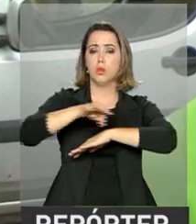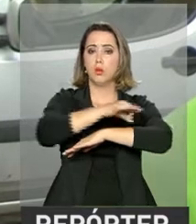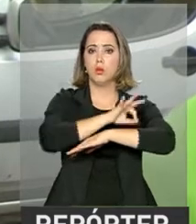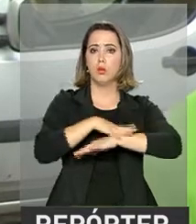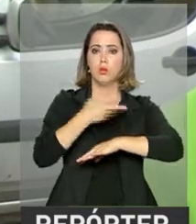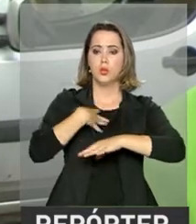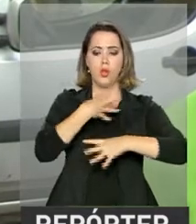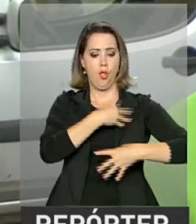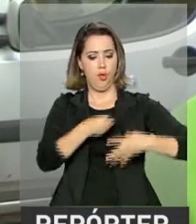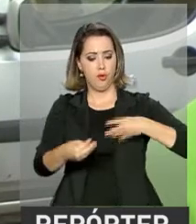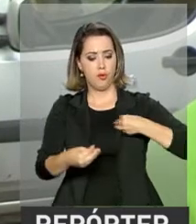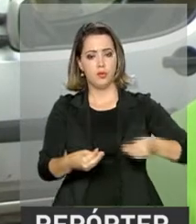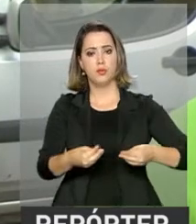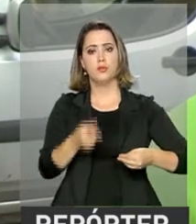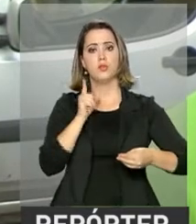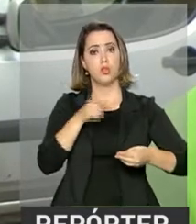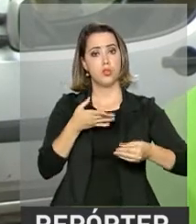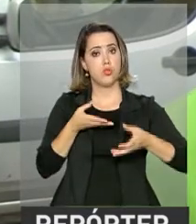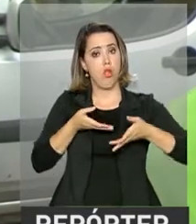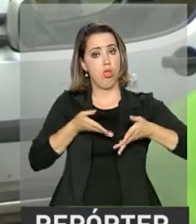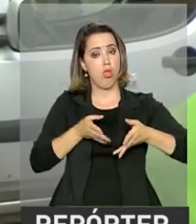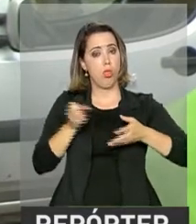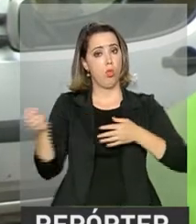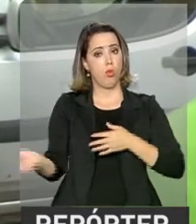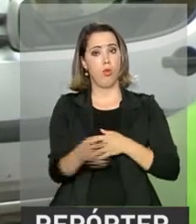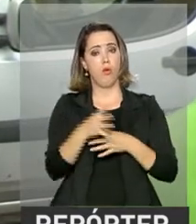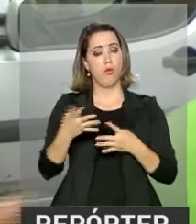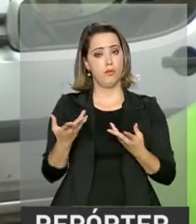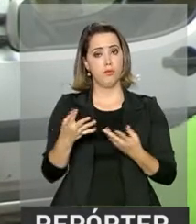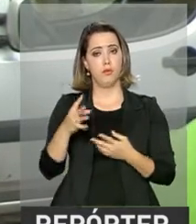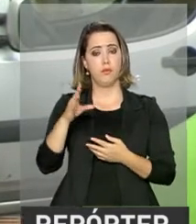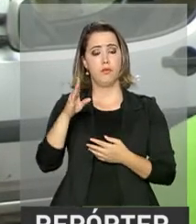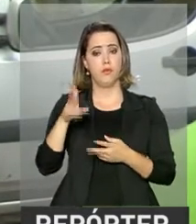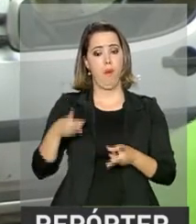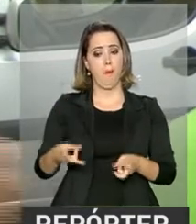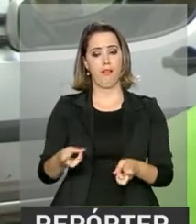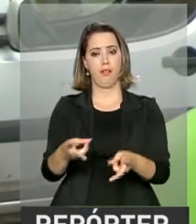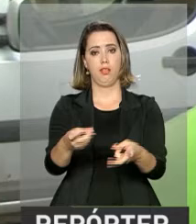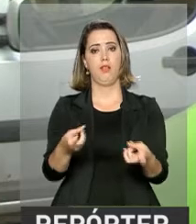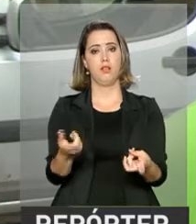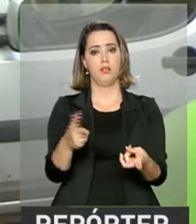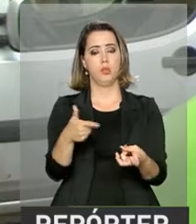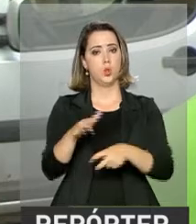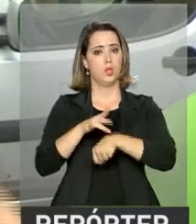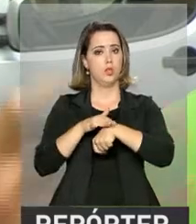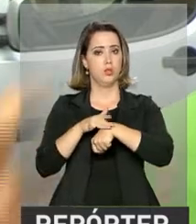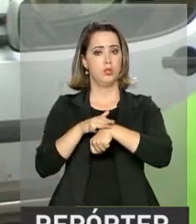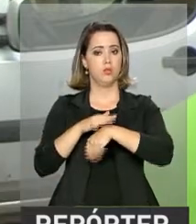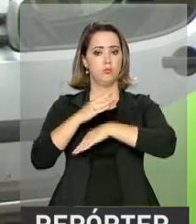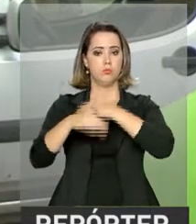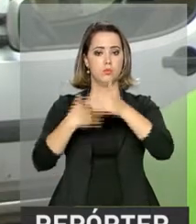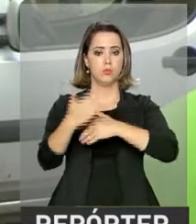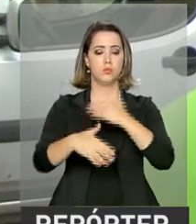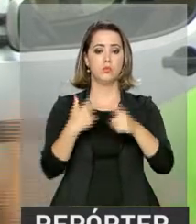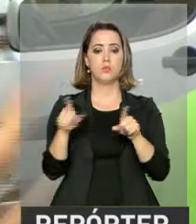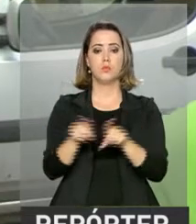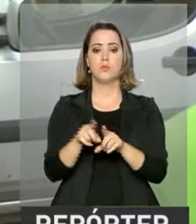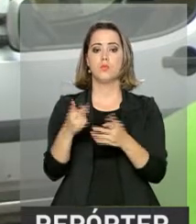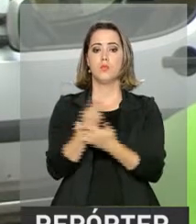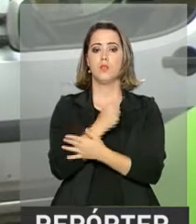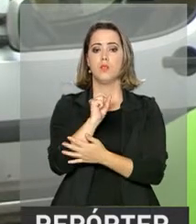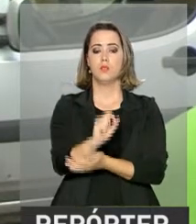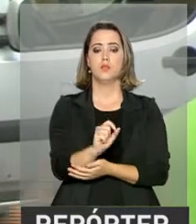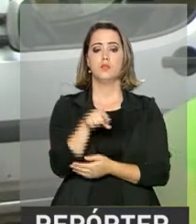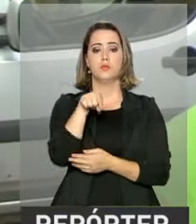seus filhos já nascem com Wolbachia e assim por diante. Então todas as gerações vão tendo Wolbachia cada vez mais. E a característica disso é que se esse